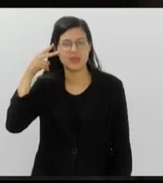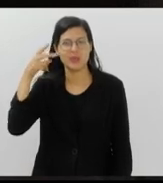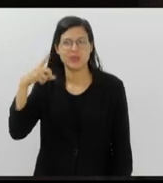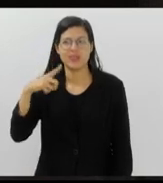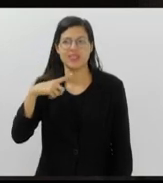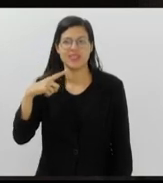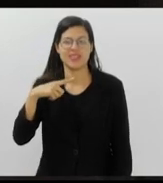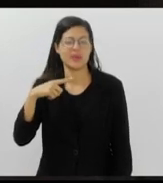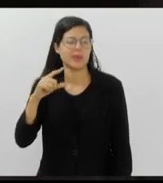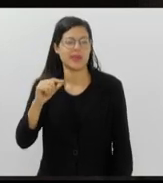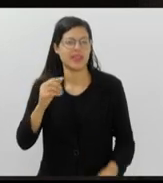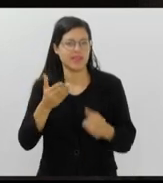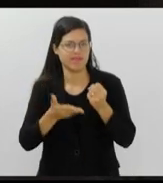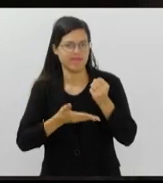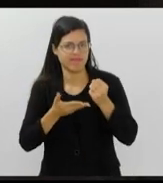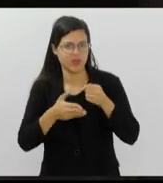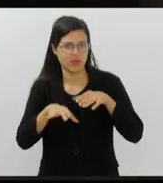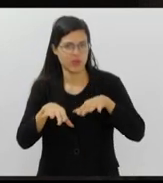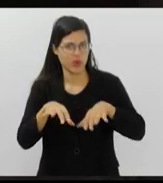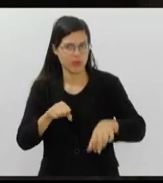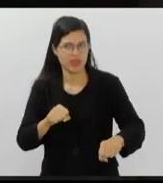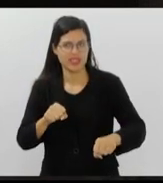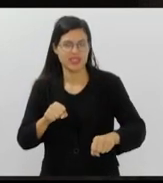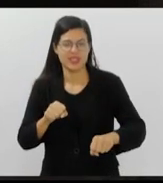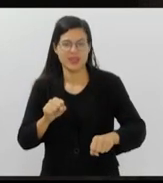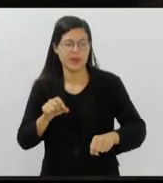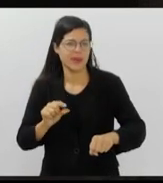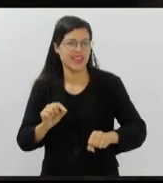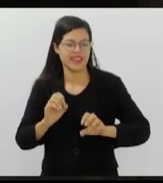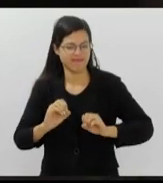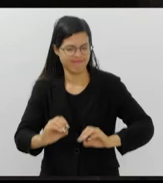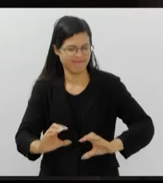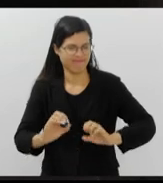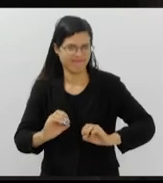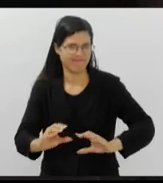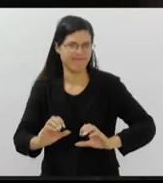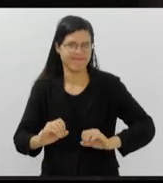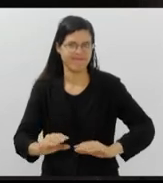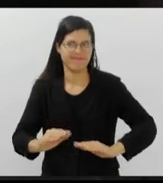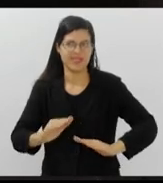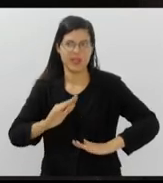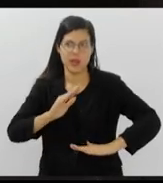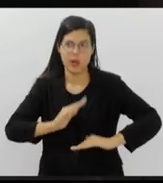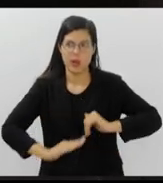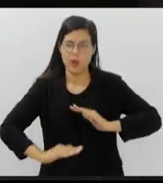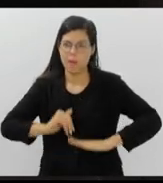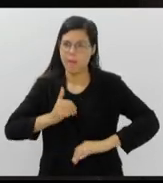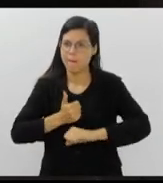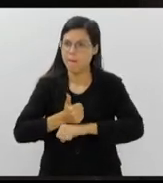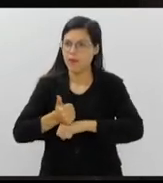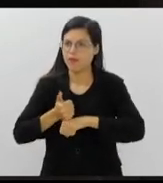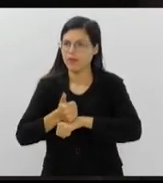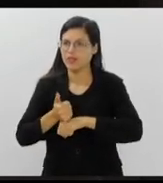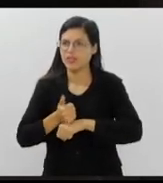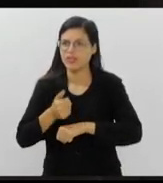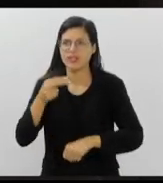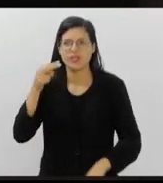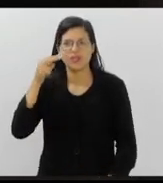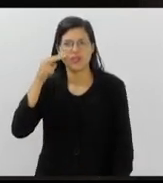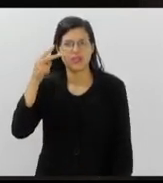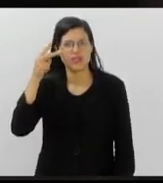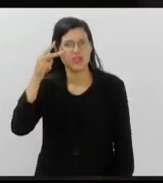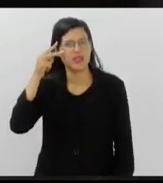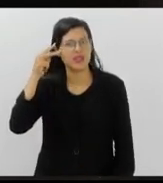de formação a educação. E é a profissão, sabe, Tia Ju? É a